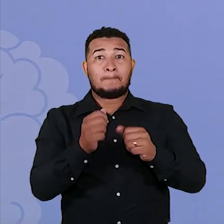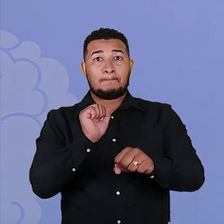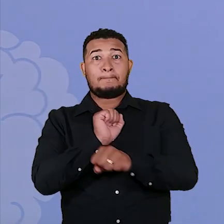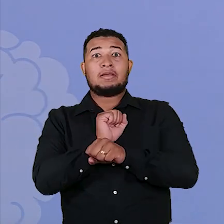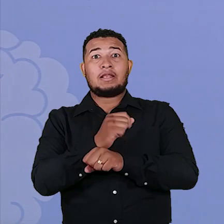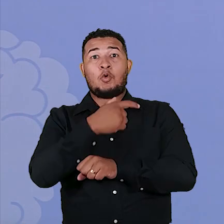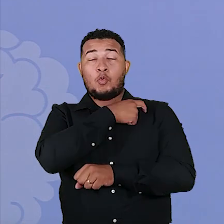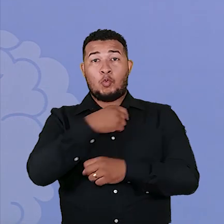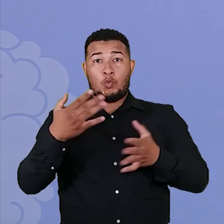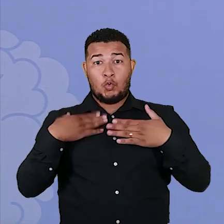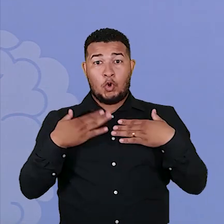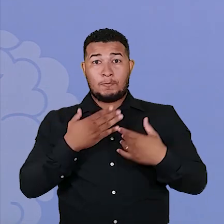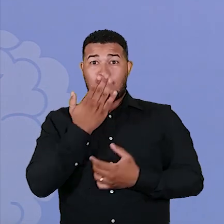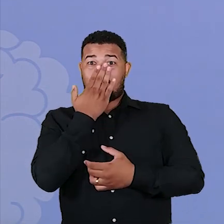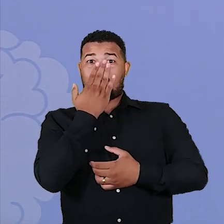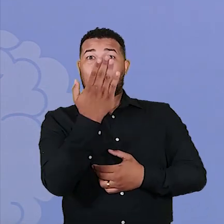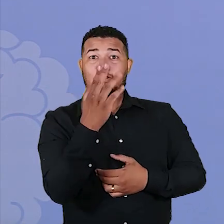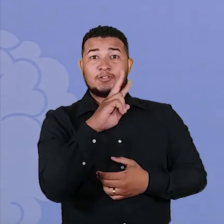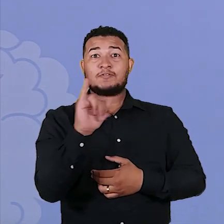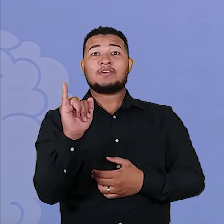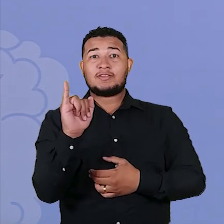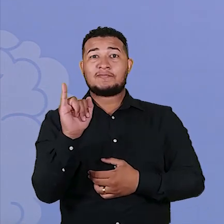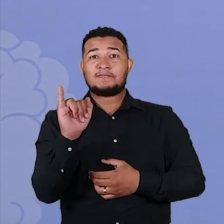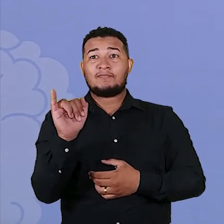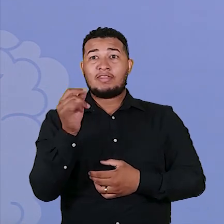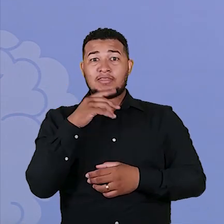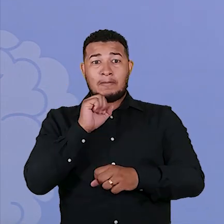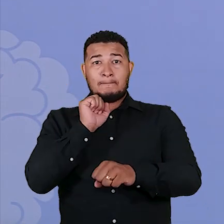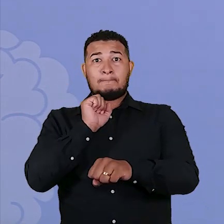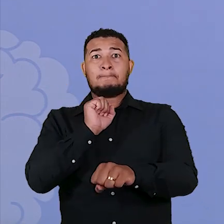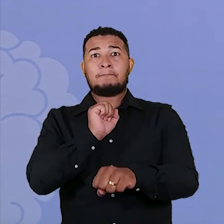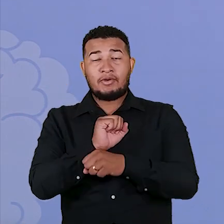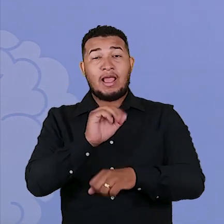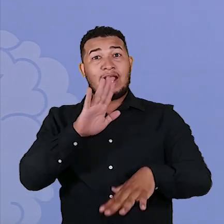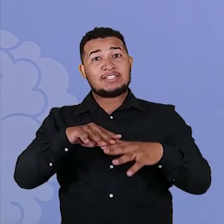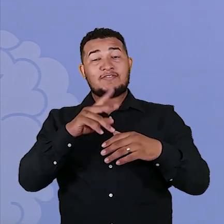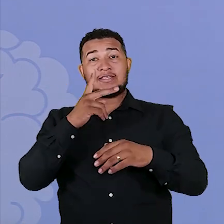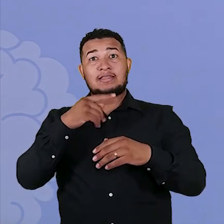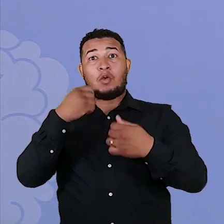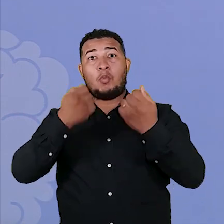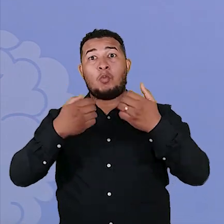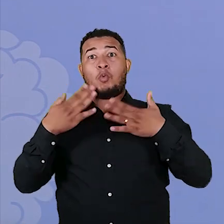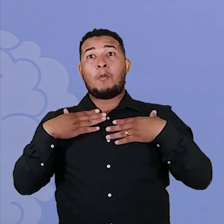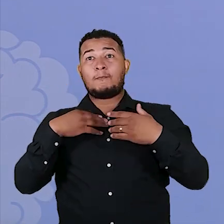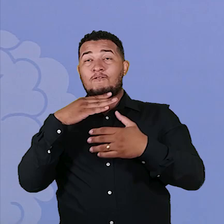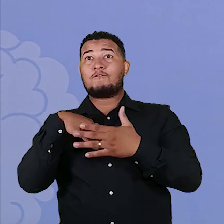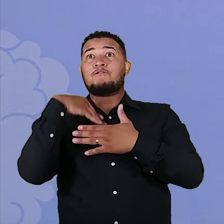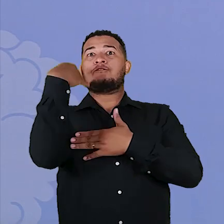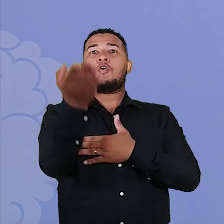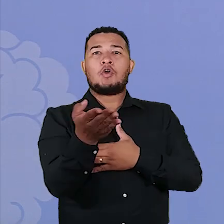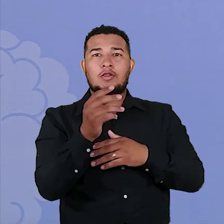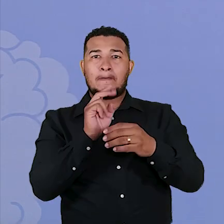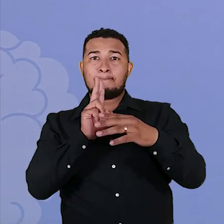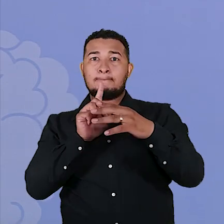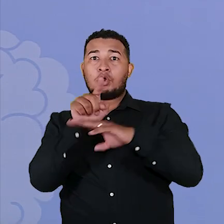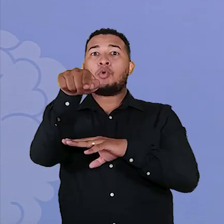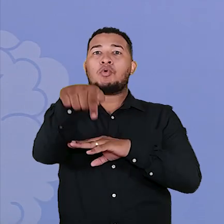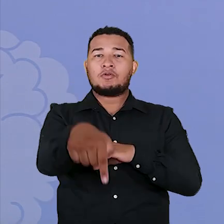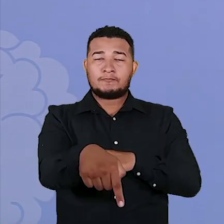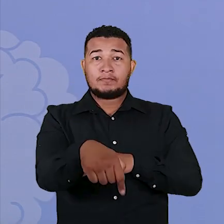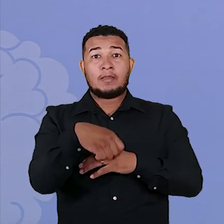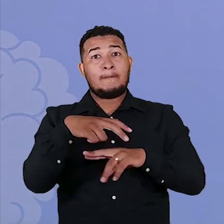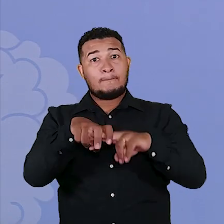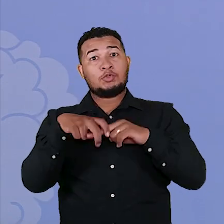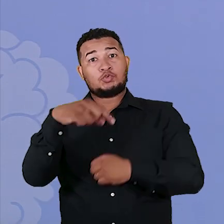carro para parar corpo vai atender e para frente e nessa parada pode até lançar o seu corpo para fora do carro